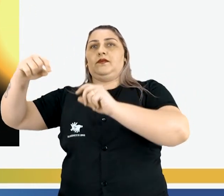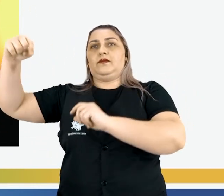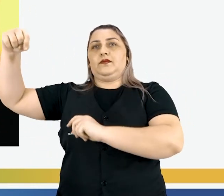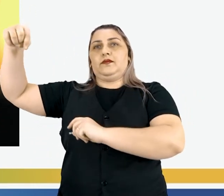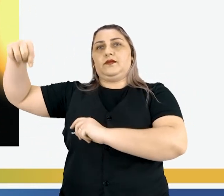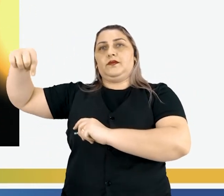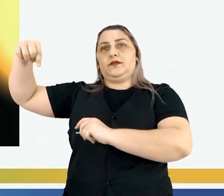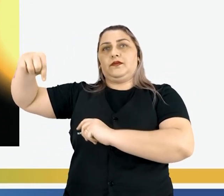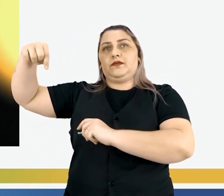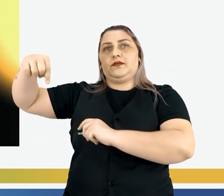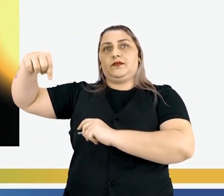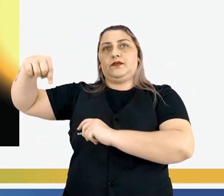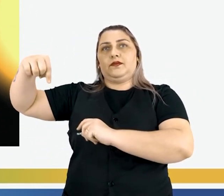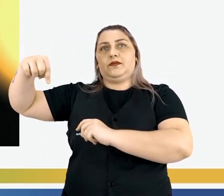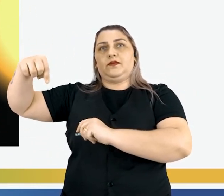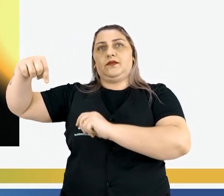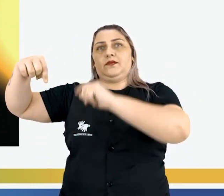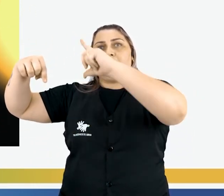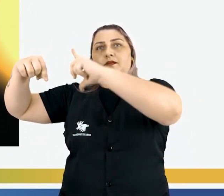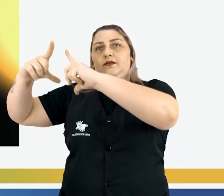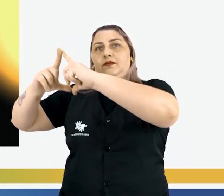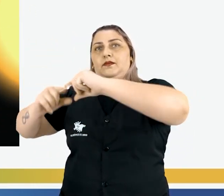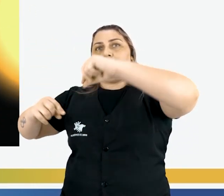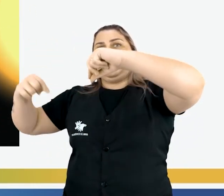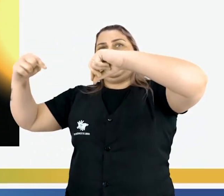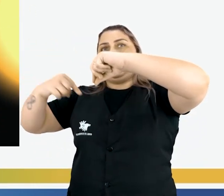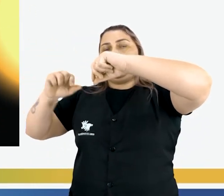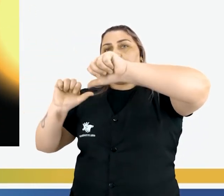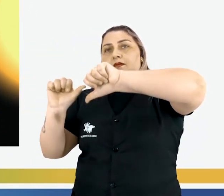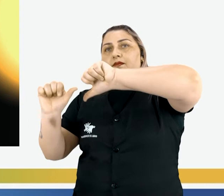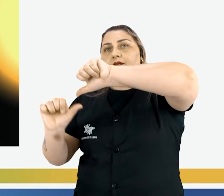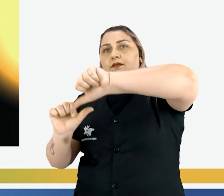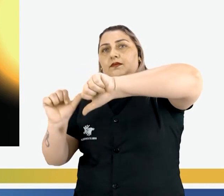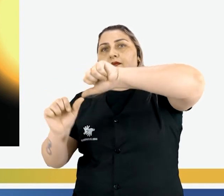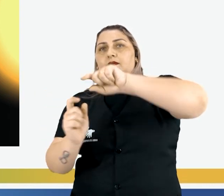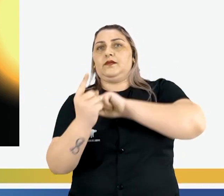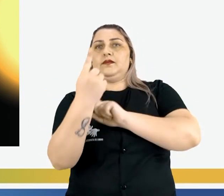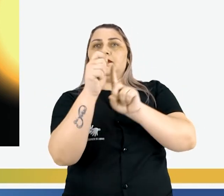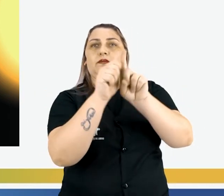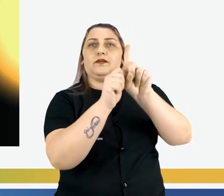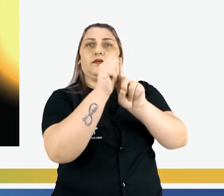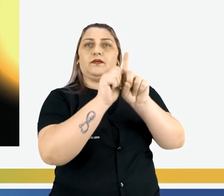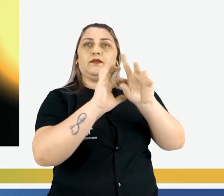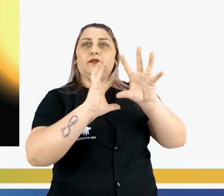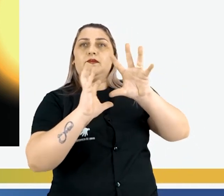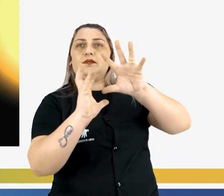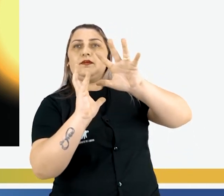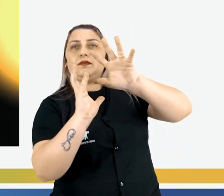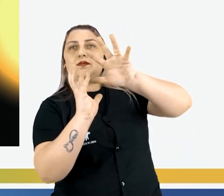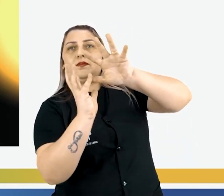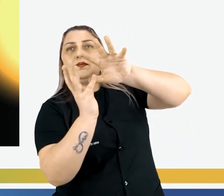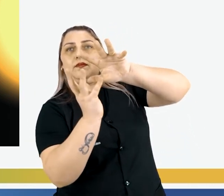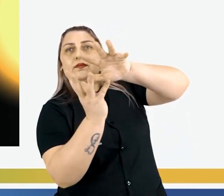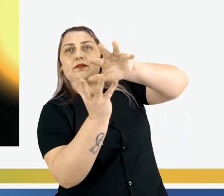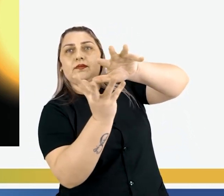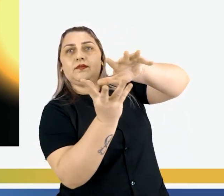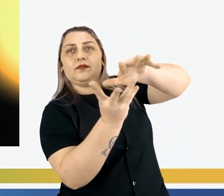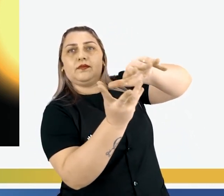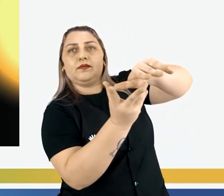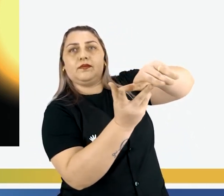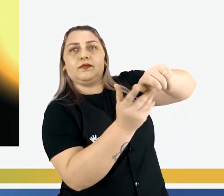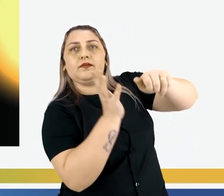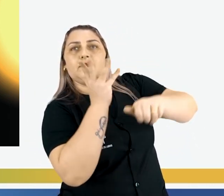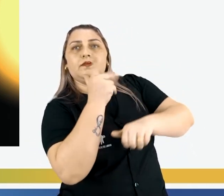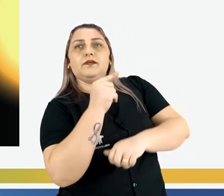ela vai mudando as fases aí durante um mês. Ela gira em torno da Terra durante um mês e